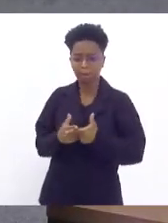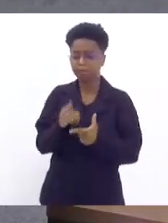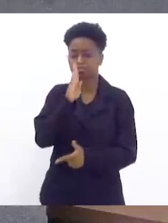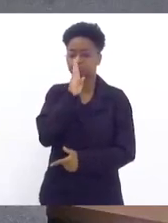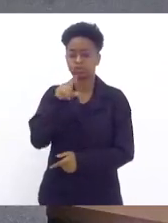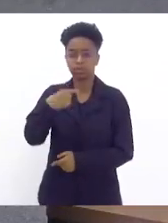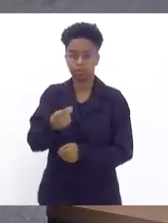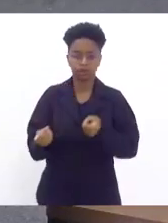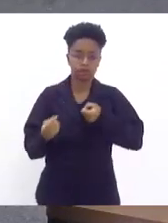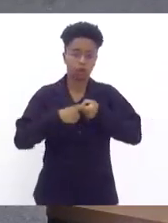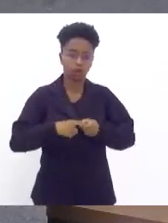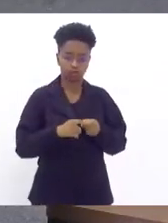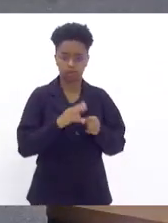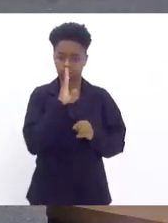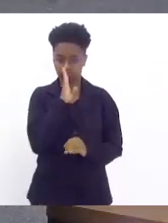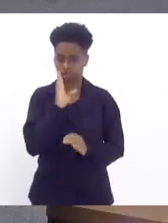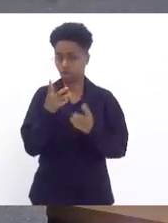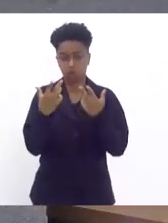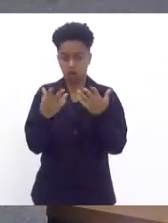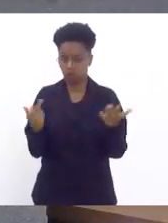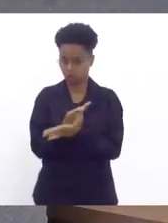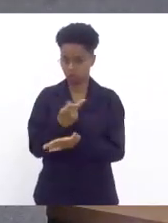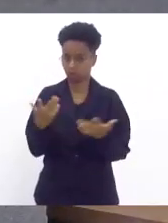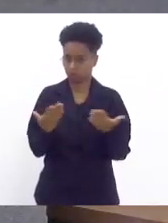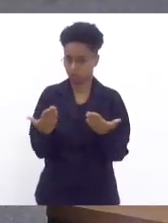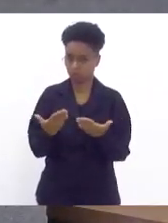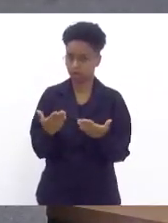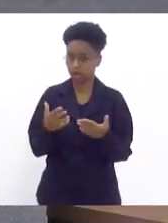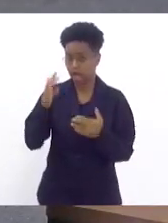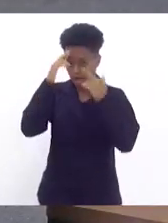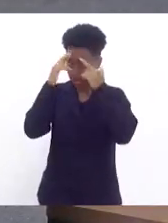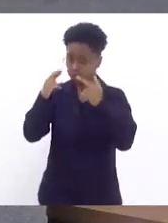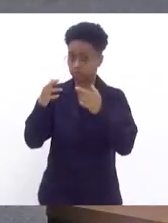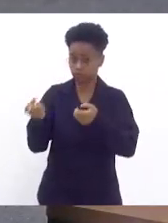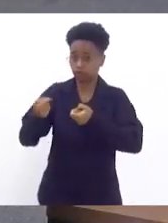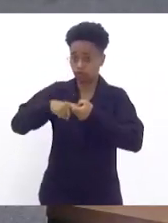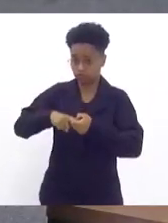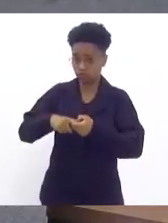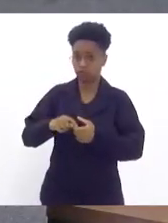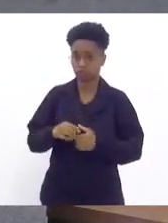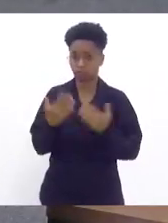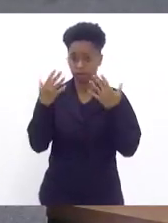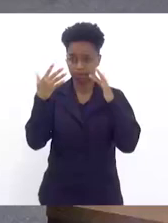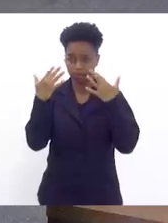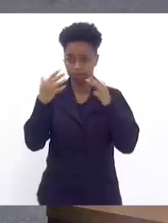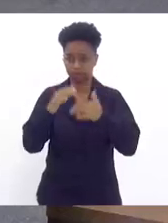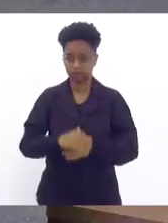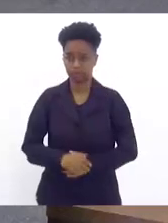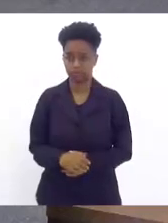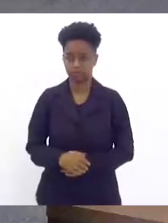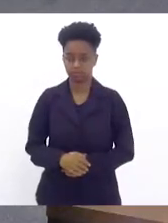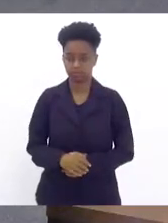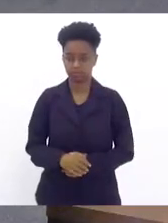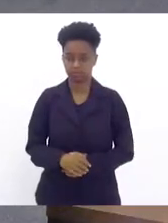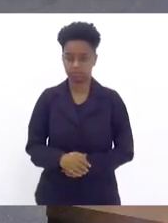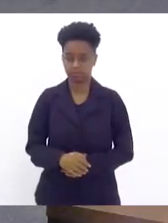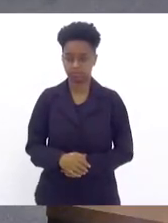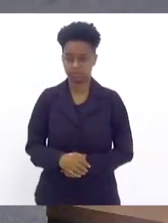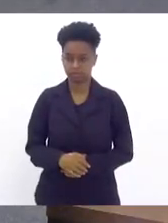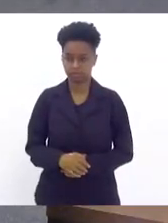quietinho e voltava quietinho como vossa excelência acabou de fazer o respeito voltou finalmente Parabéns Presidente fez o respeito voltar